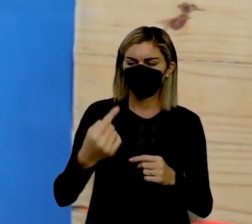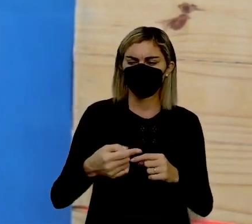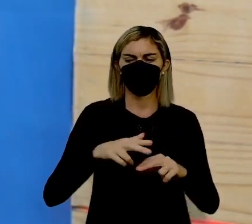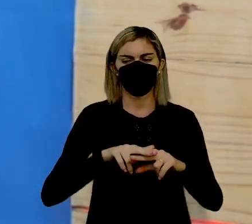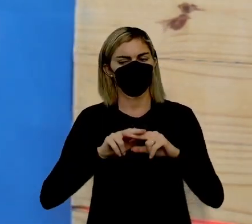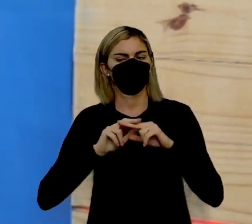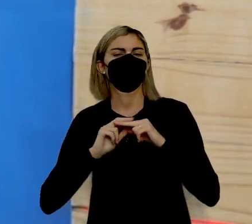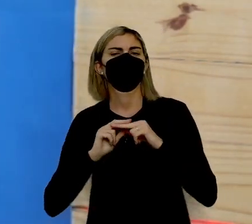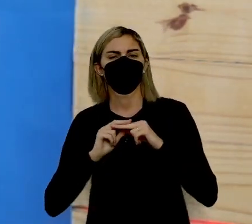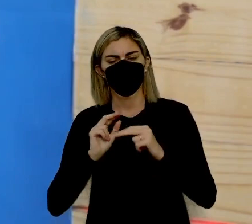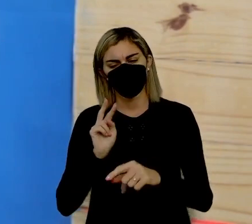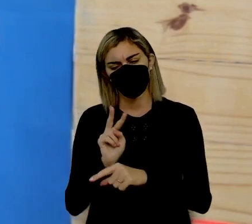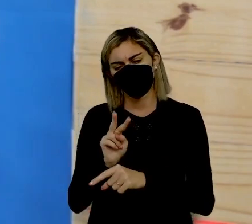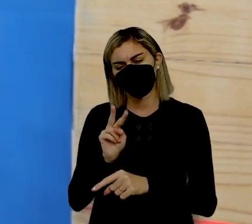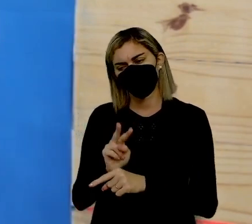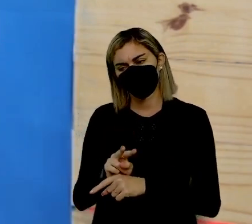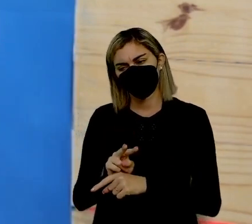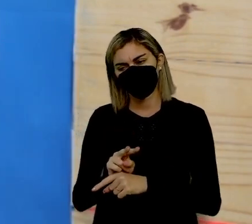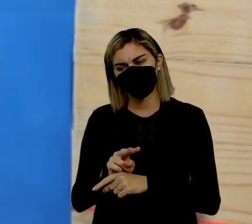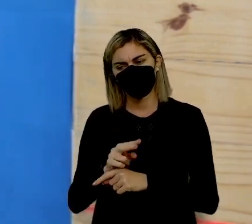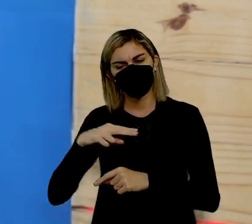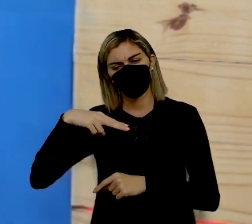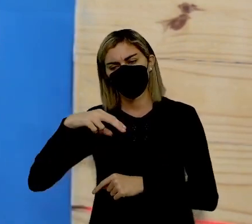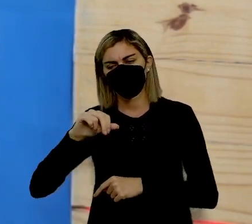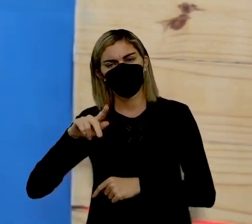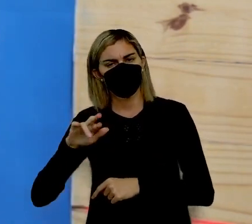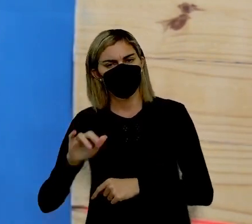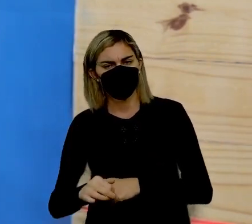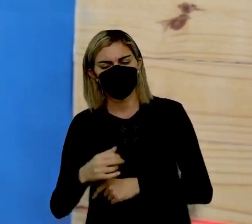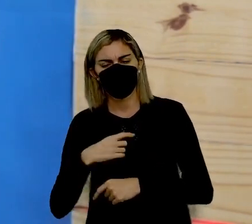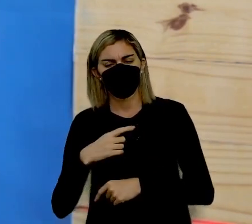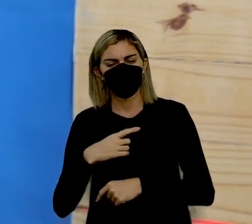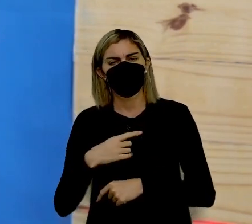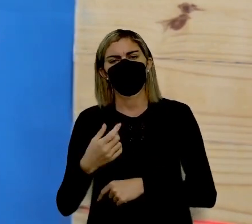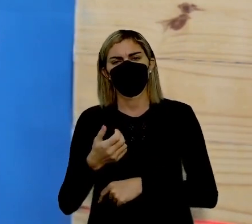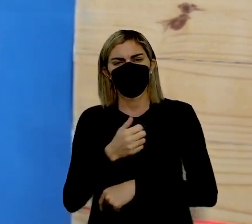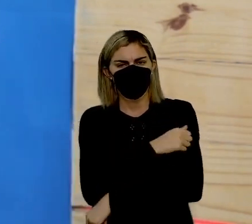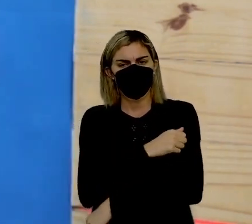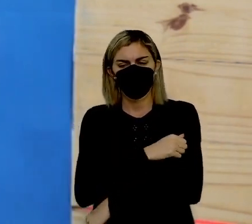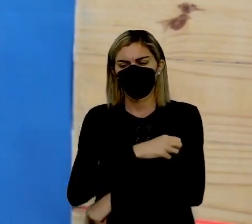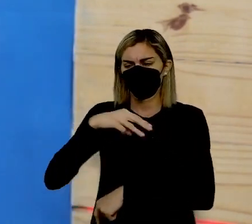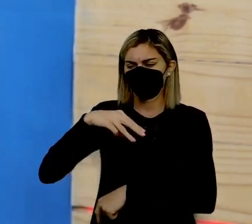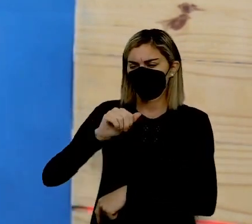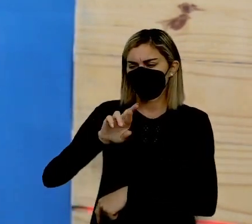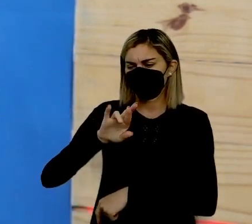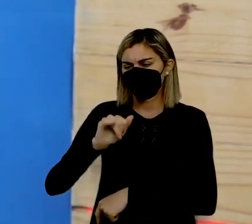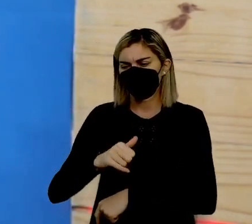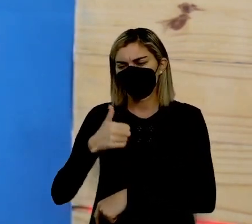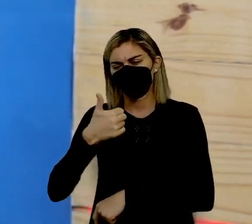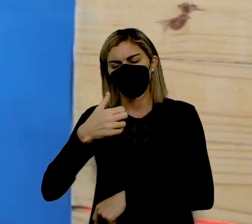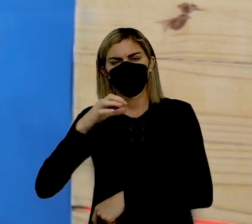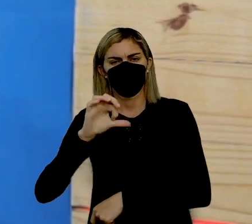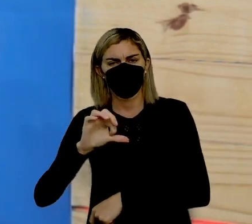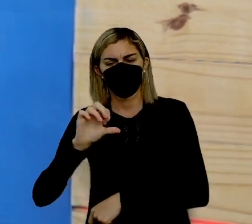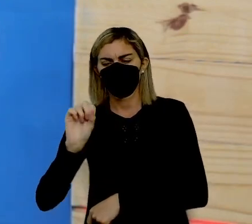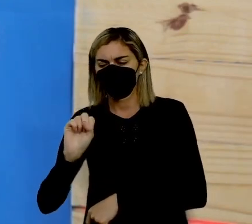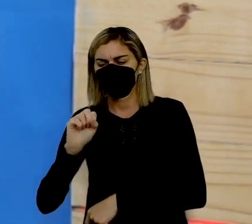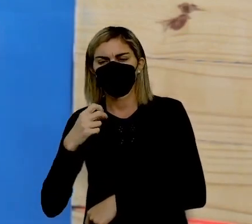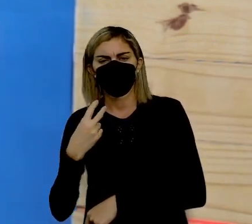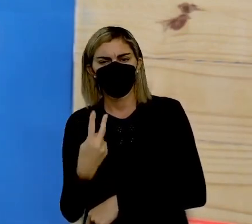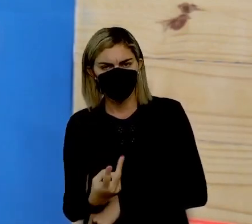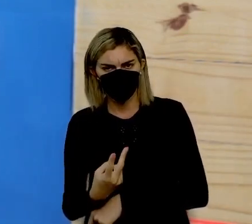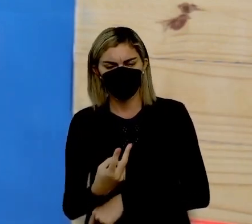da conservação. Nogueira, eu fui teu aluno lá no Marista em 1982. Tu tá